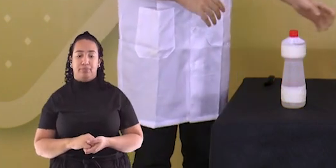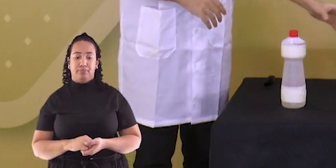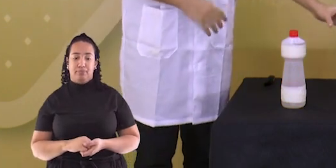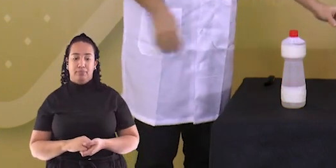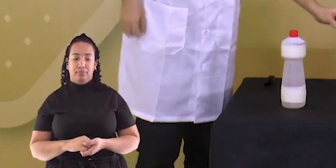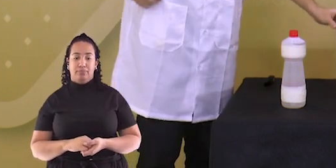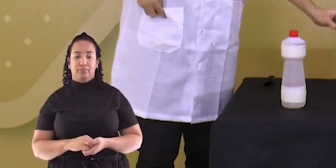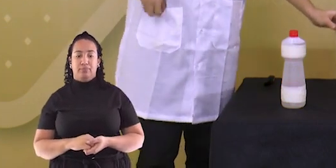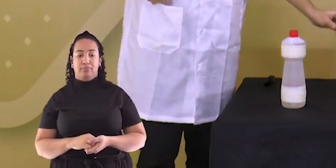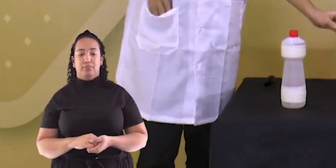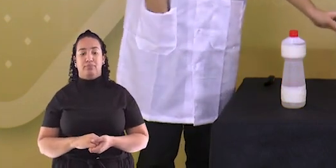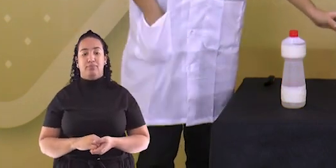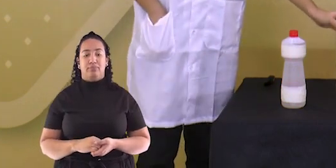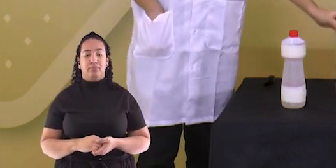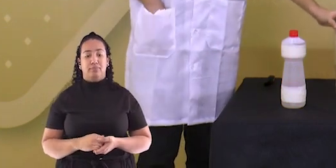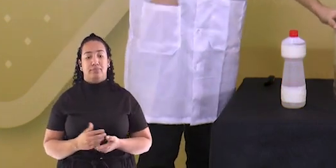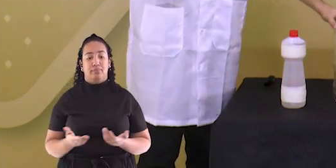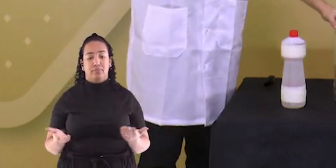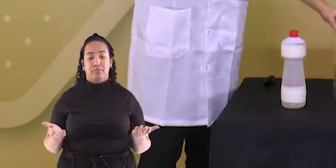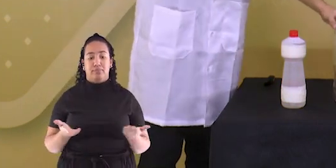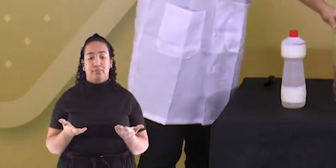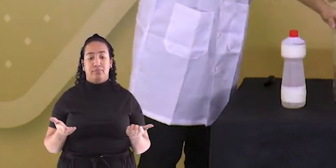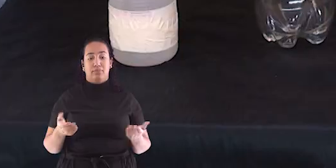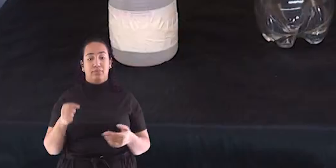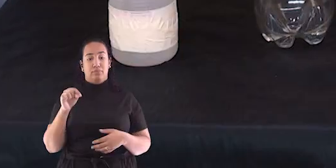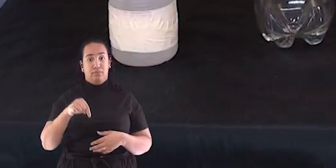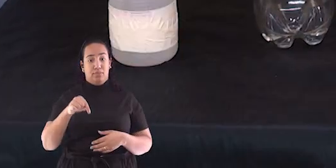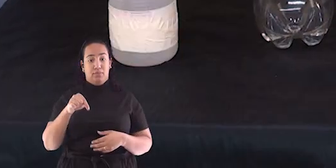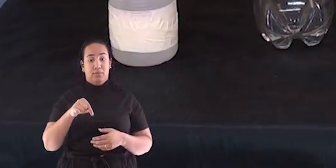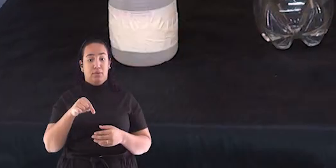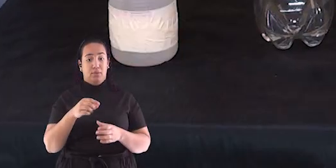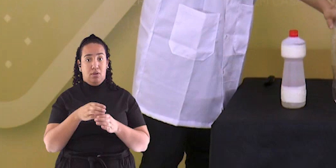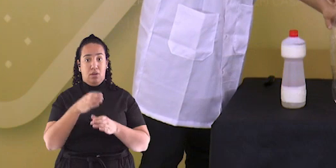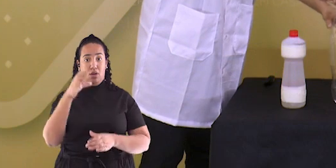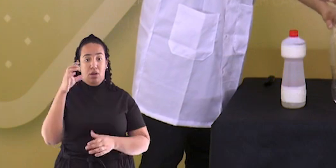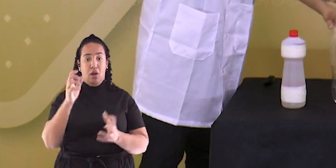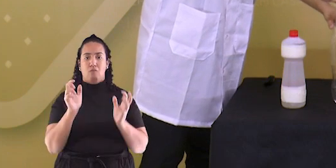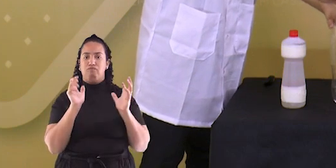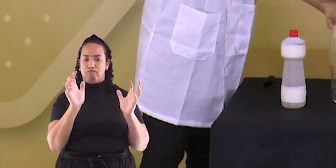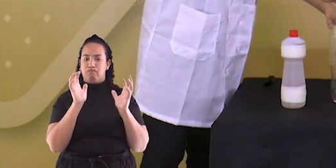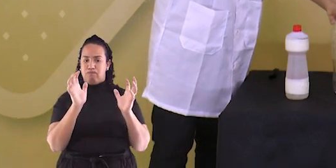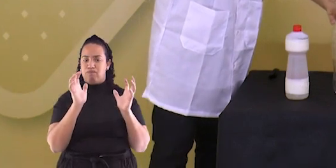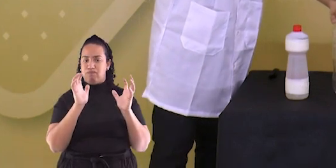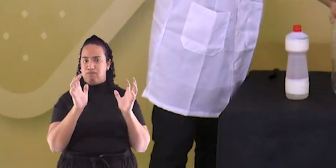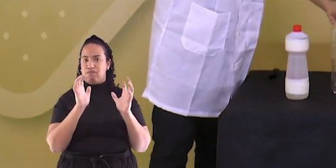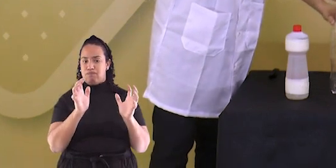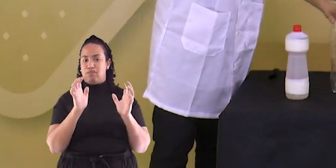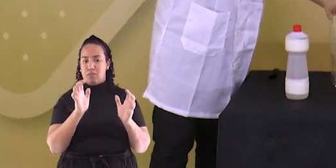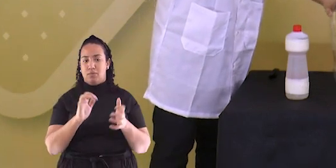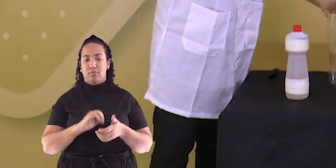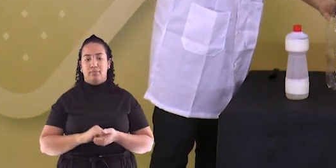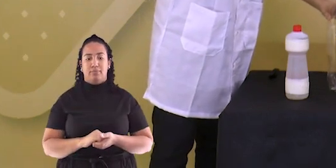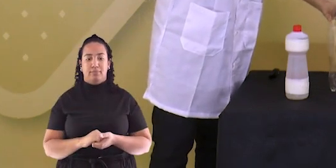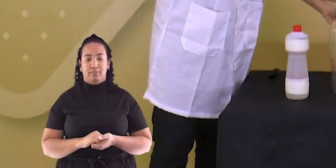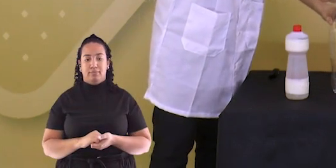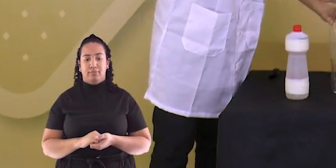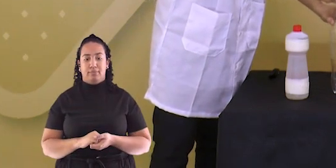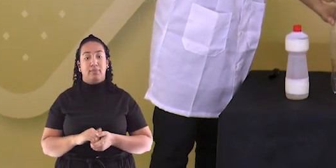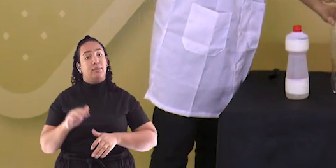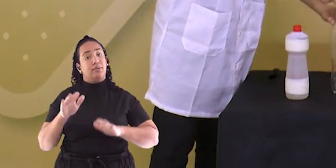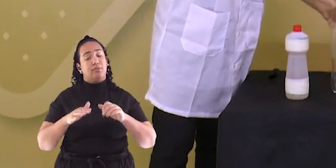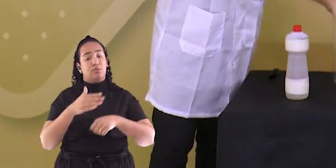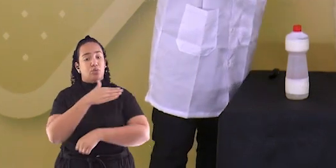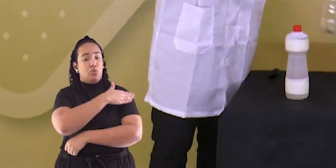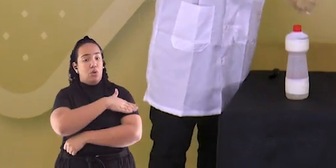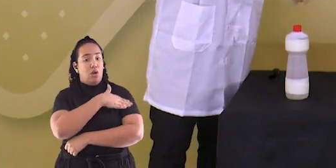vai sacudir esta garrafa PET, tá? Por bastante tempo. Às vezes, dependendo da quantidade de álcool que você